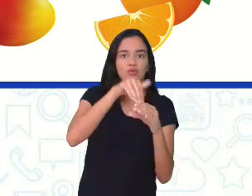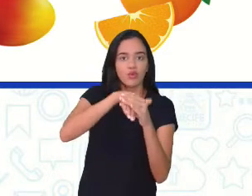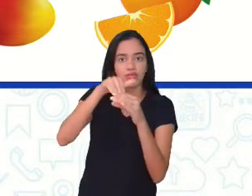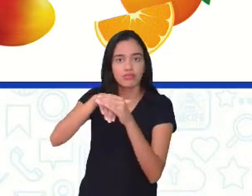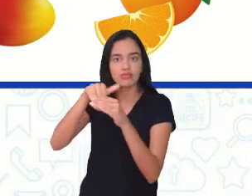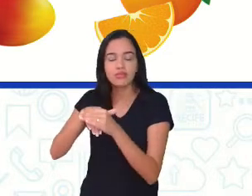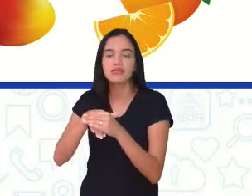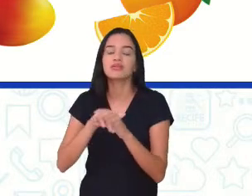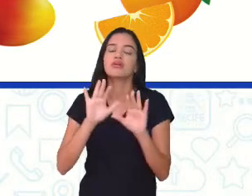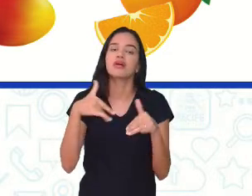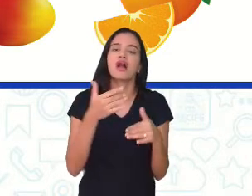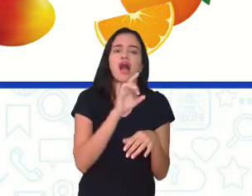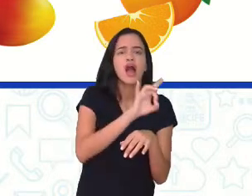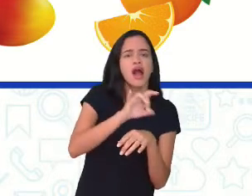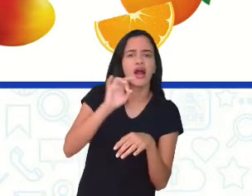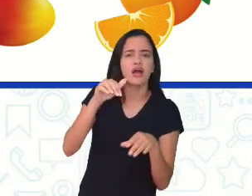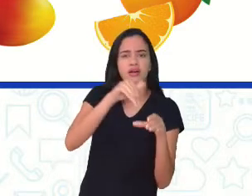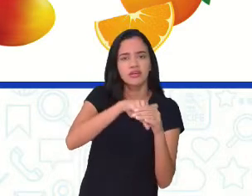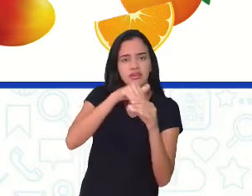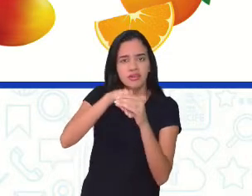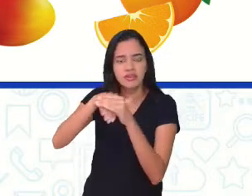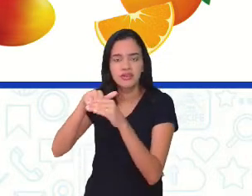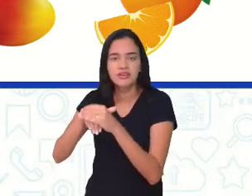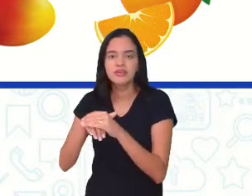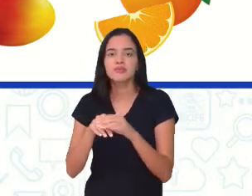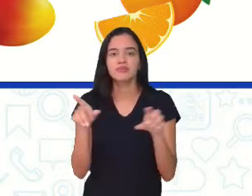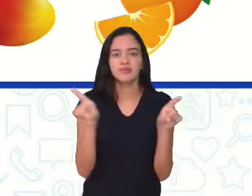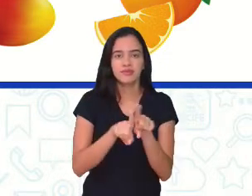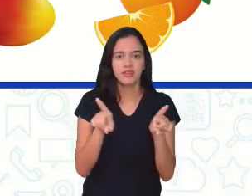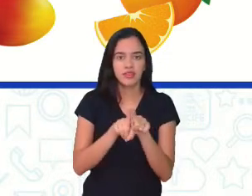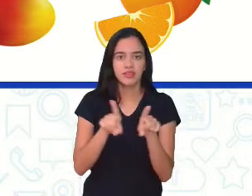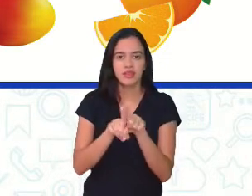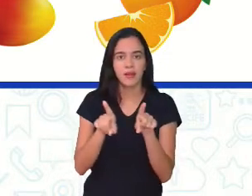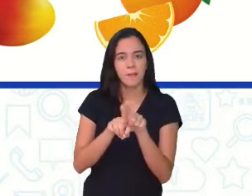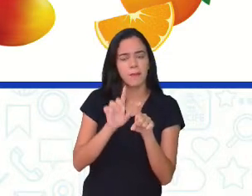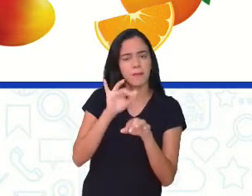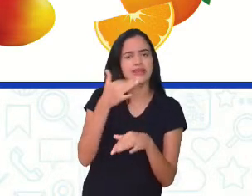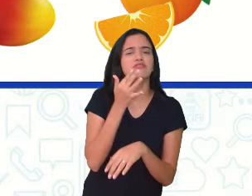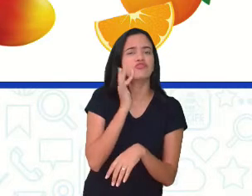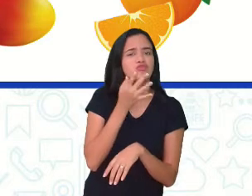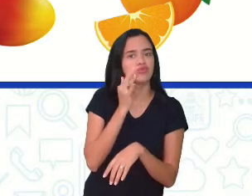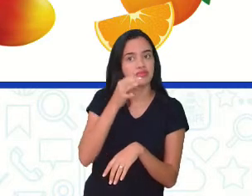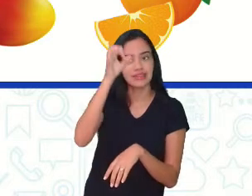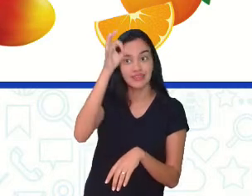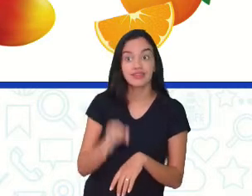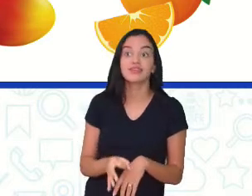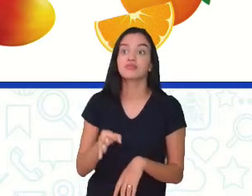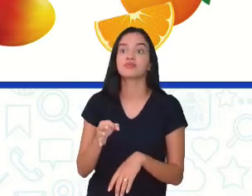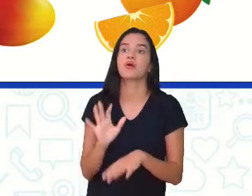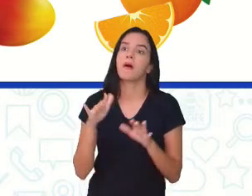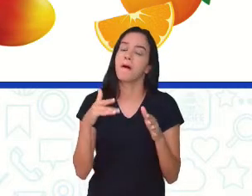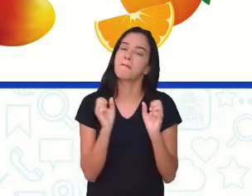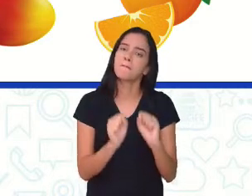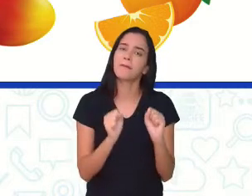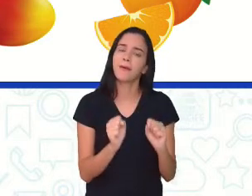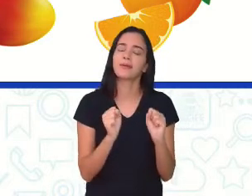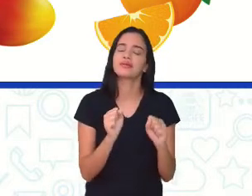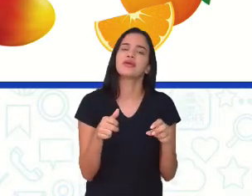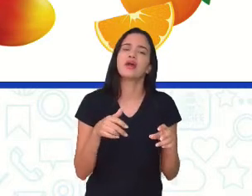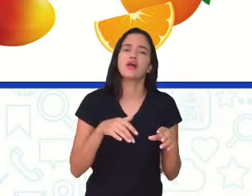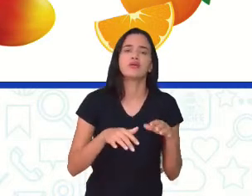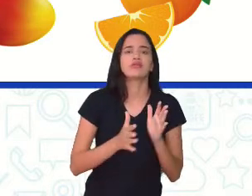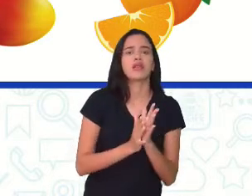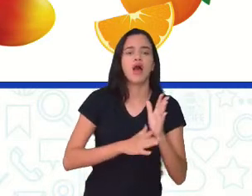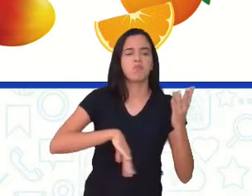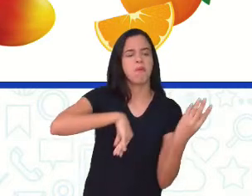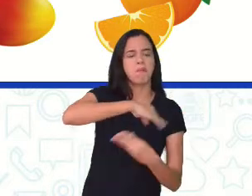aí para cada voto que foi colocado, foi colocando aí a fruta, beleza? Pode notar que tá tudo bagunçado